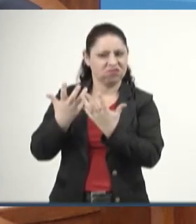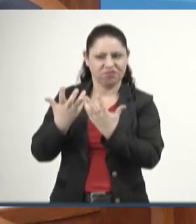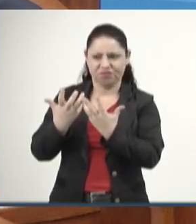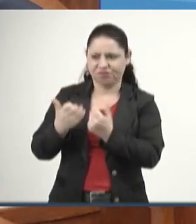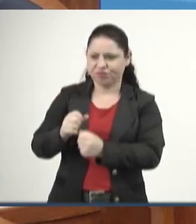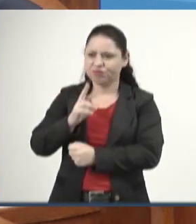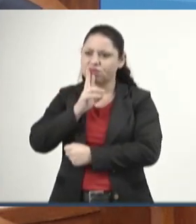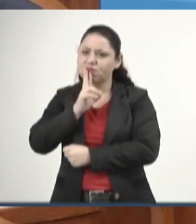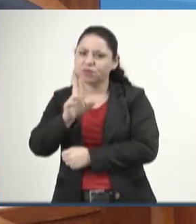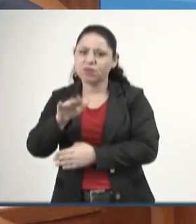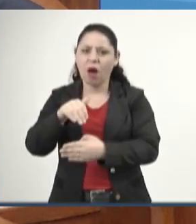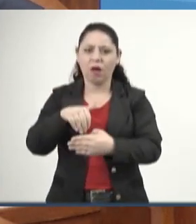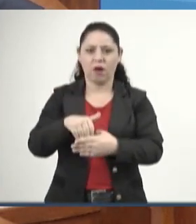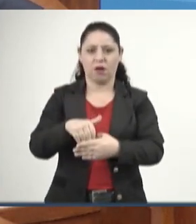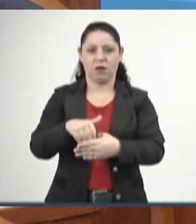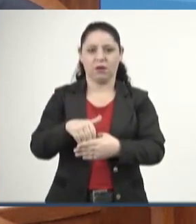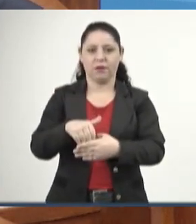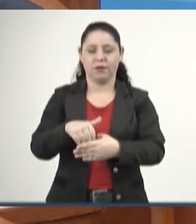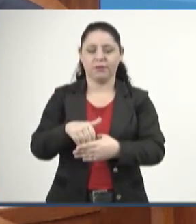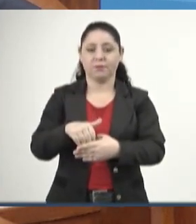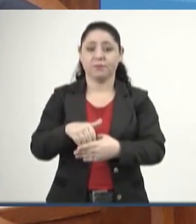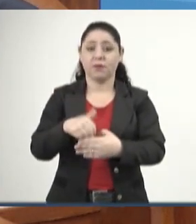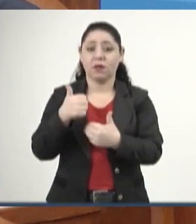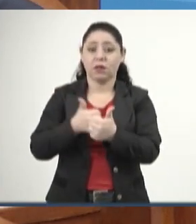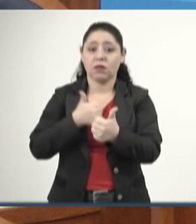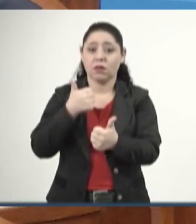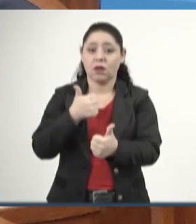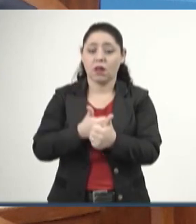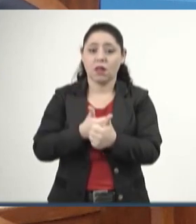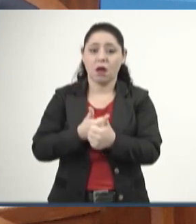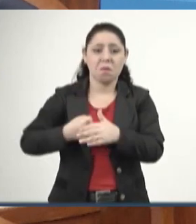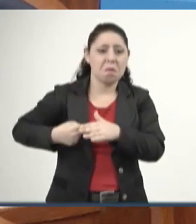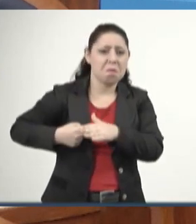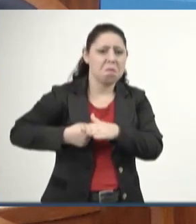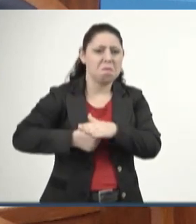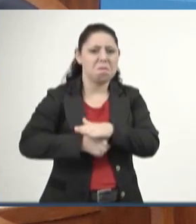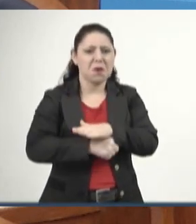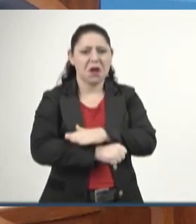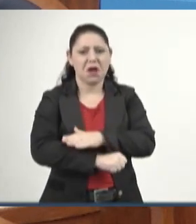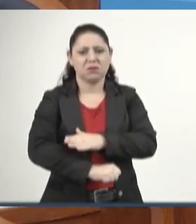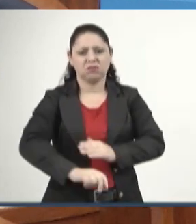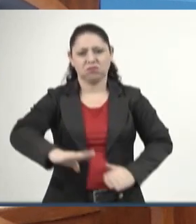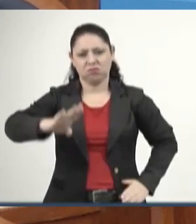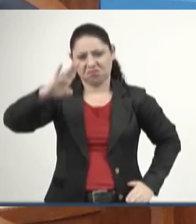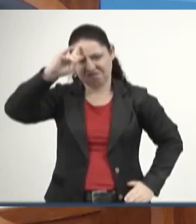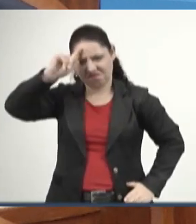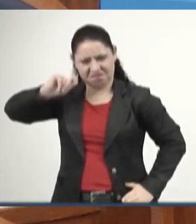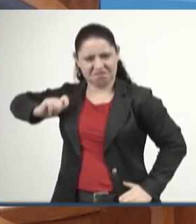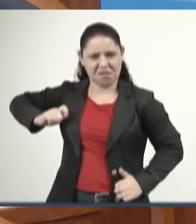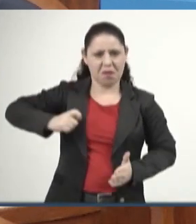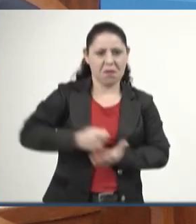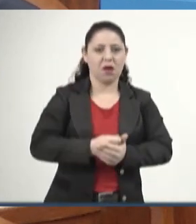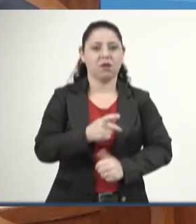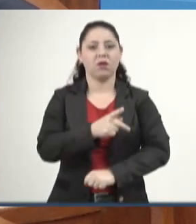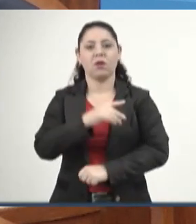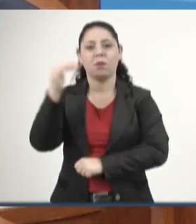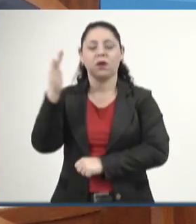o resultado das urnas, tentaram implantar uma ditadura militar no Brasil, que eles